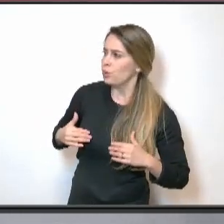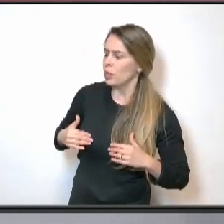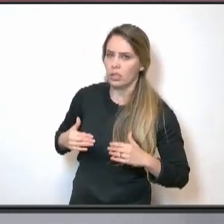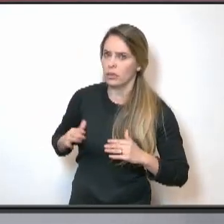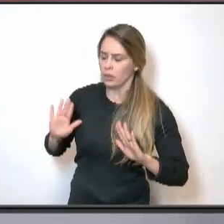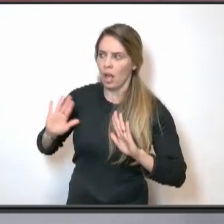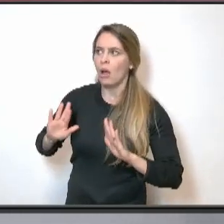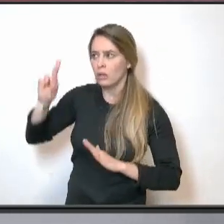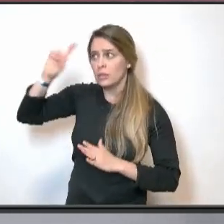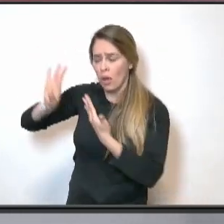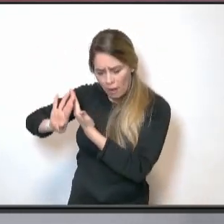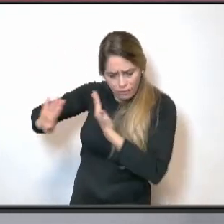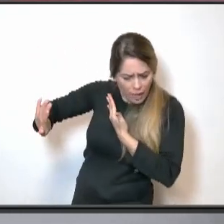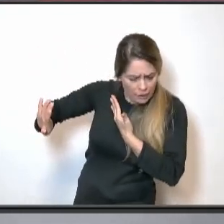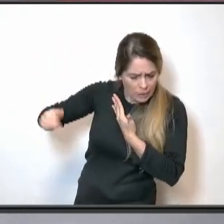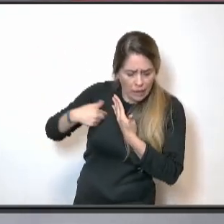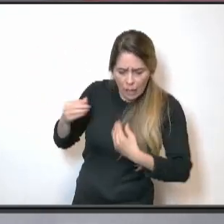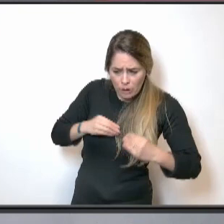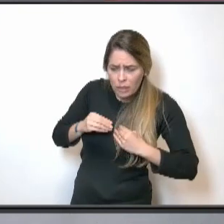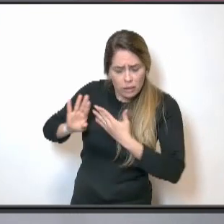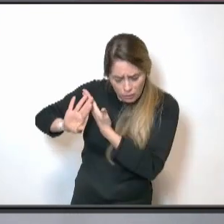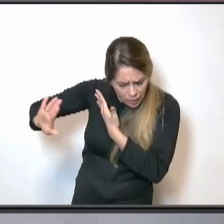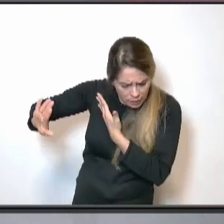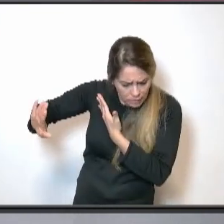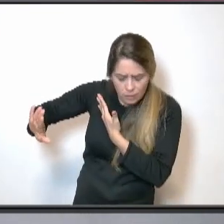Afasta de mim, Senhor. Eu sou um pecador.